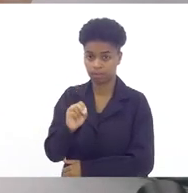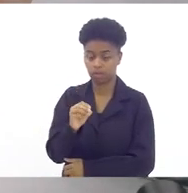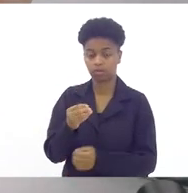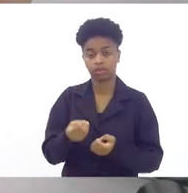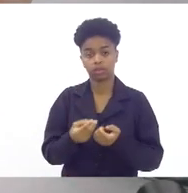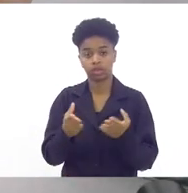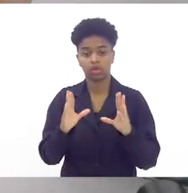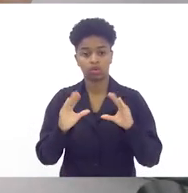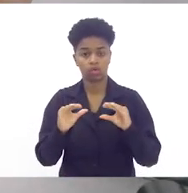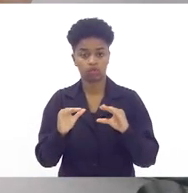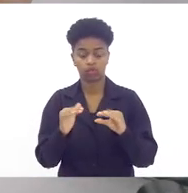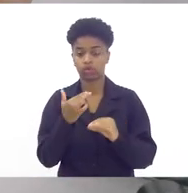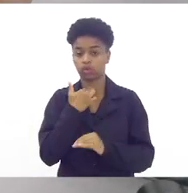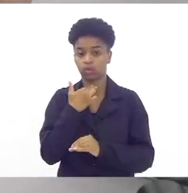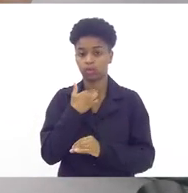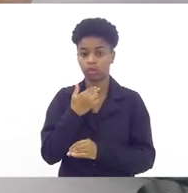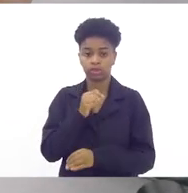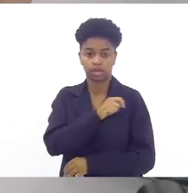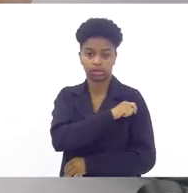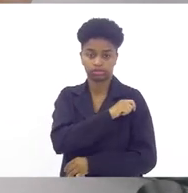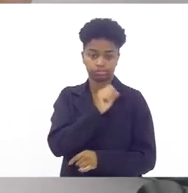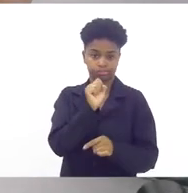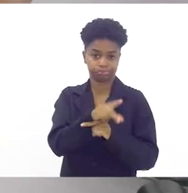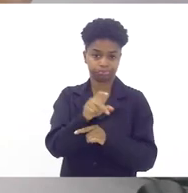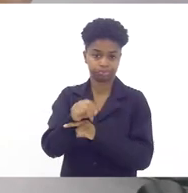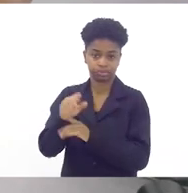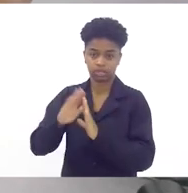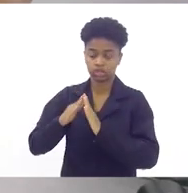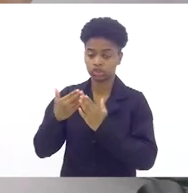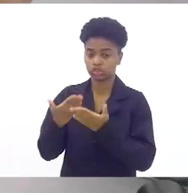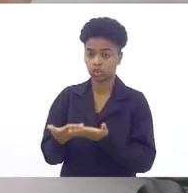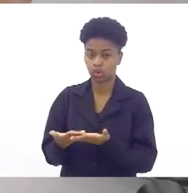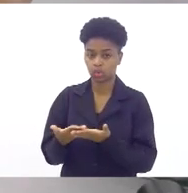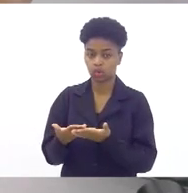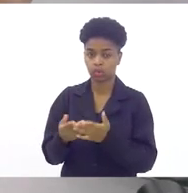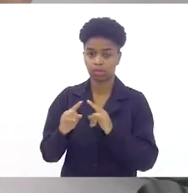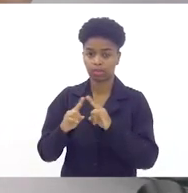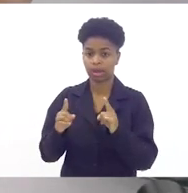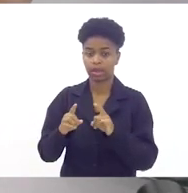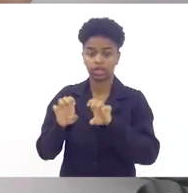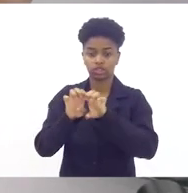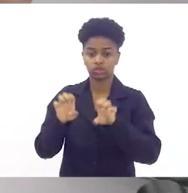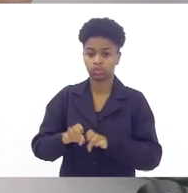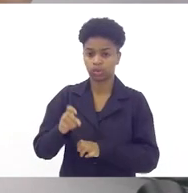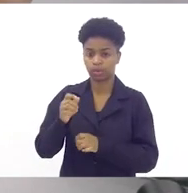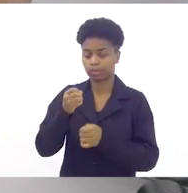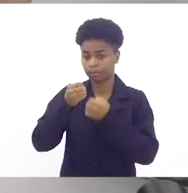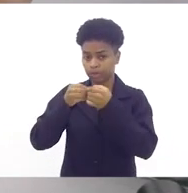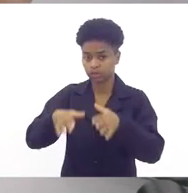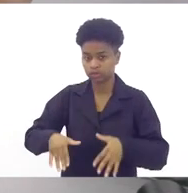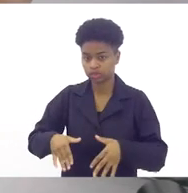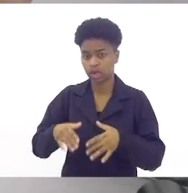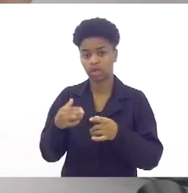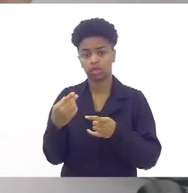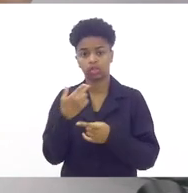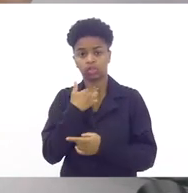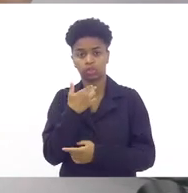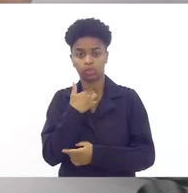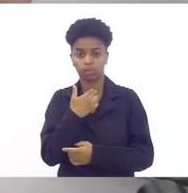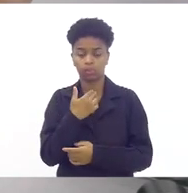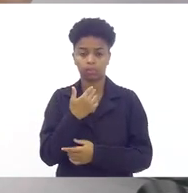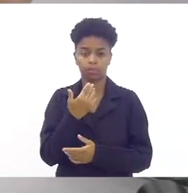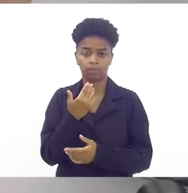conforto a gente não pode ter estudante dentro de uma escola que esteja defasado em Estrutura defasada em